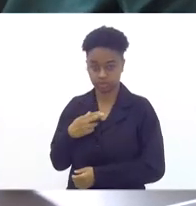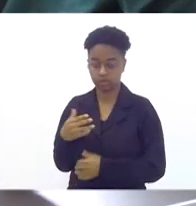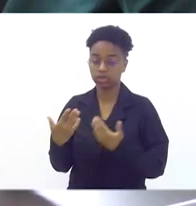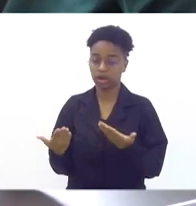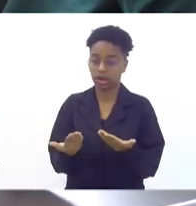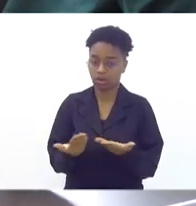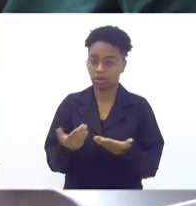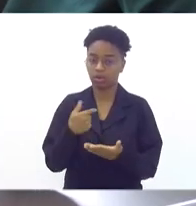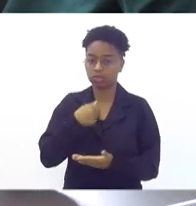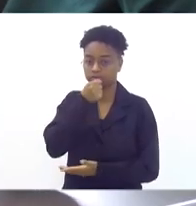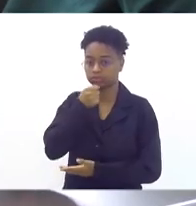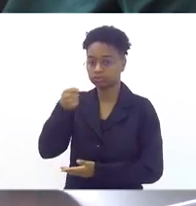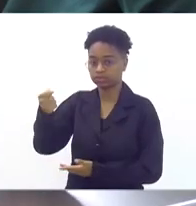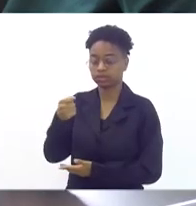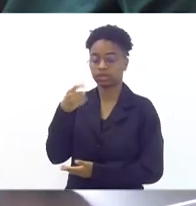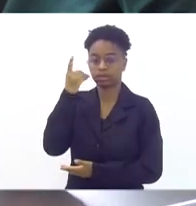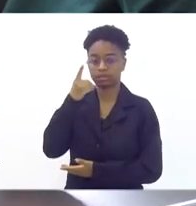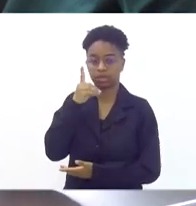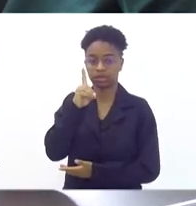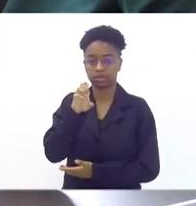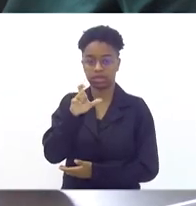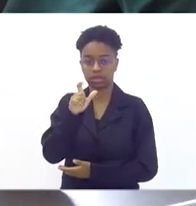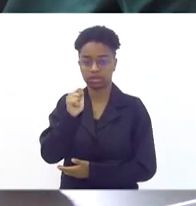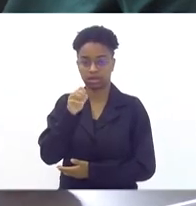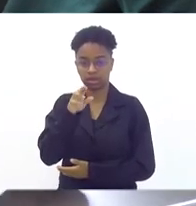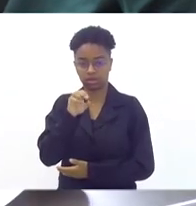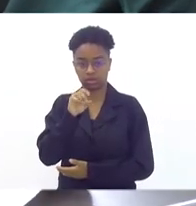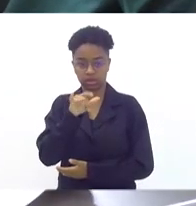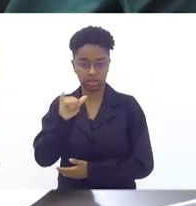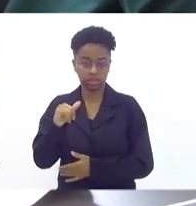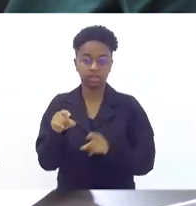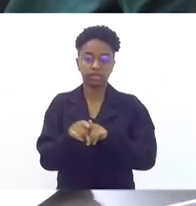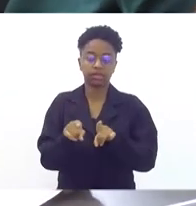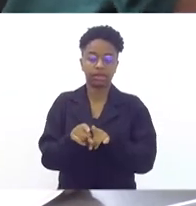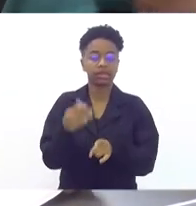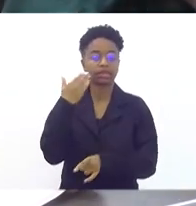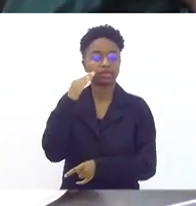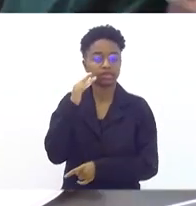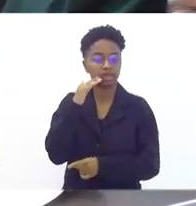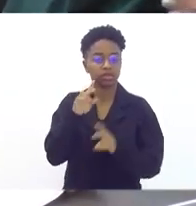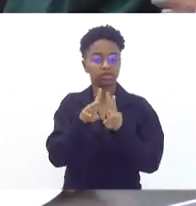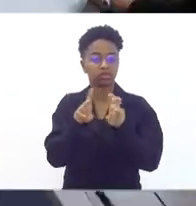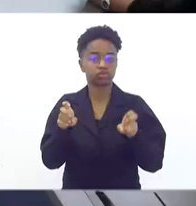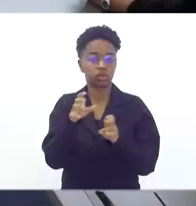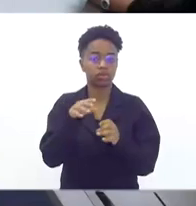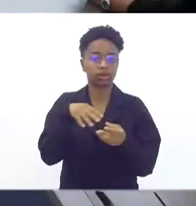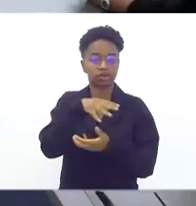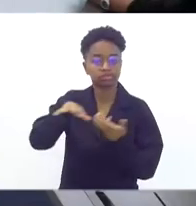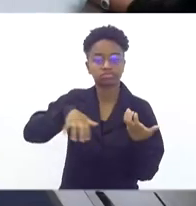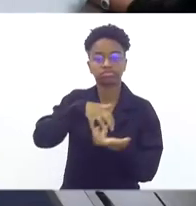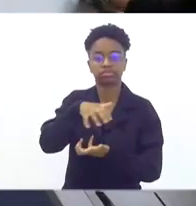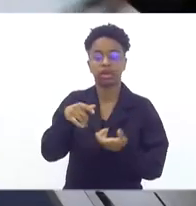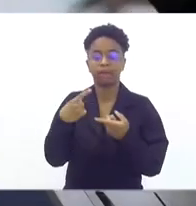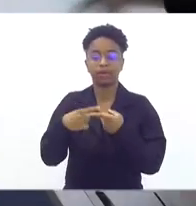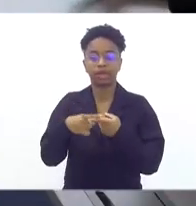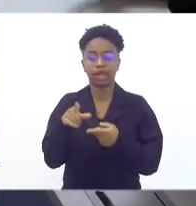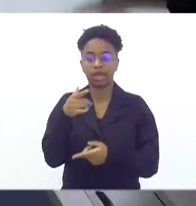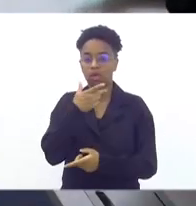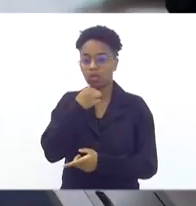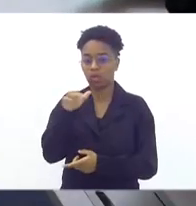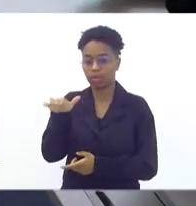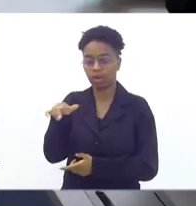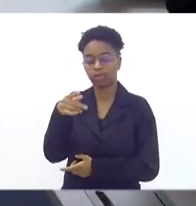para o deputado Guilherme que também é alguém que entende muito de desordem porque seu irmão é Prefeito